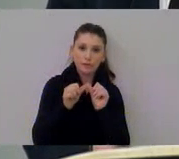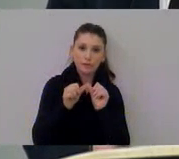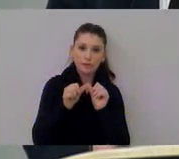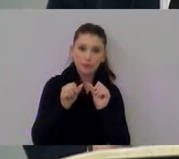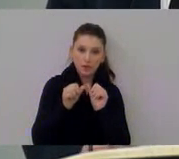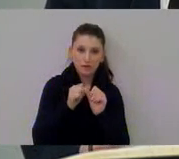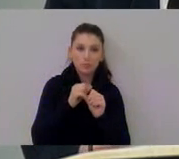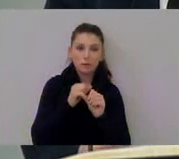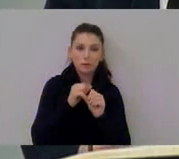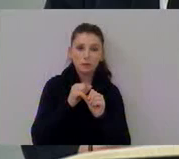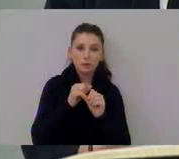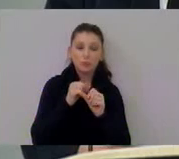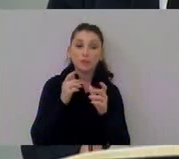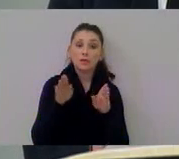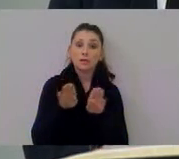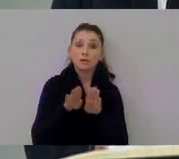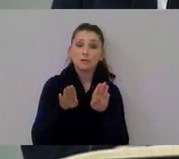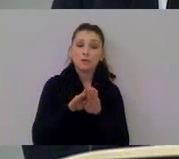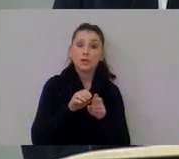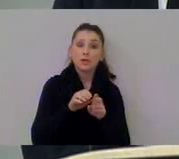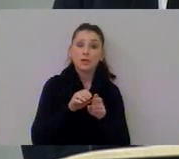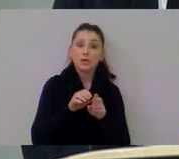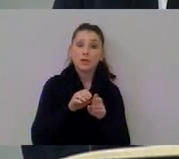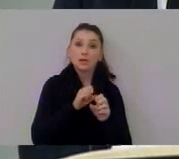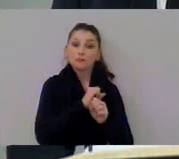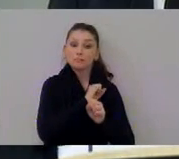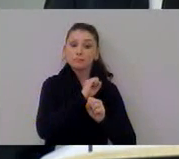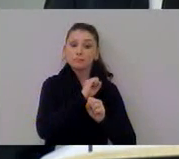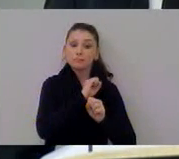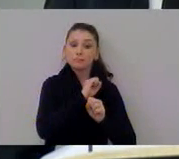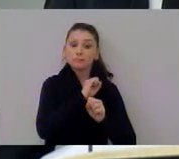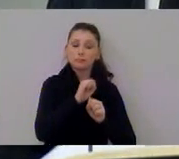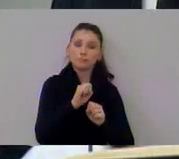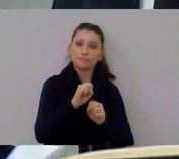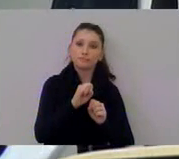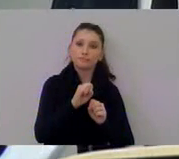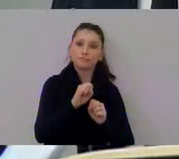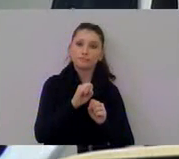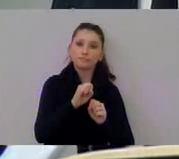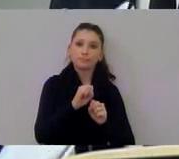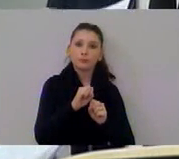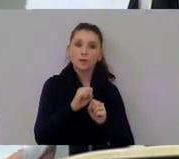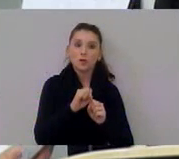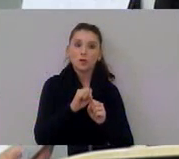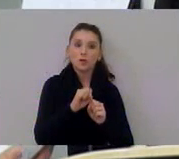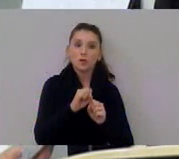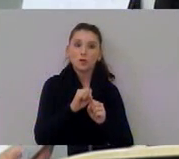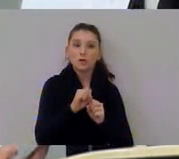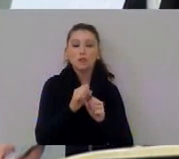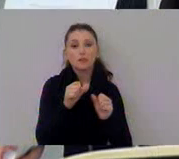indicações que eu fiz para o bairro Ana Maria